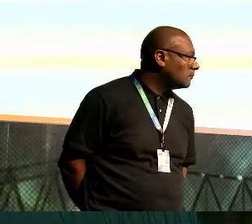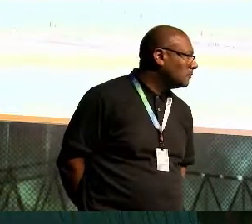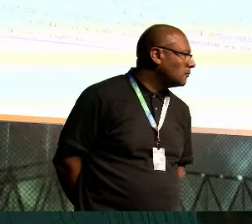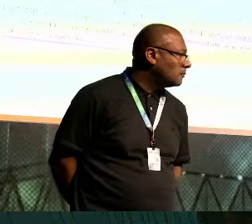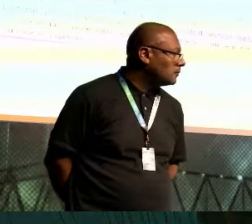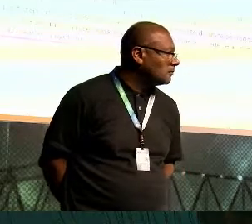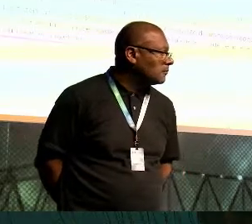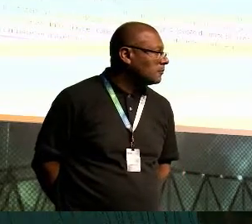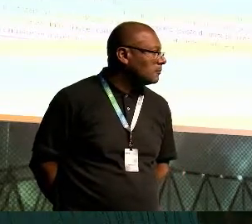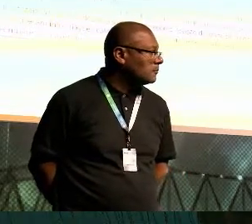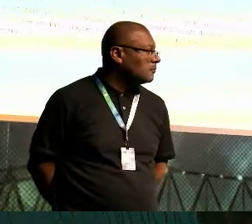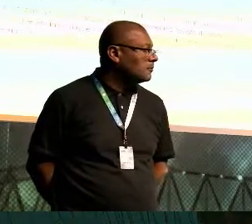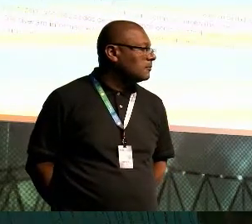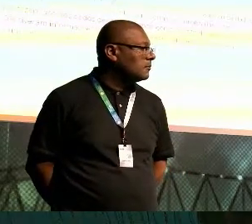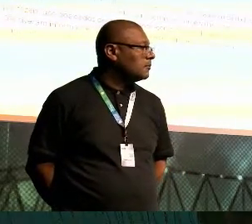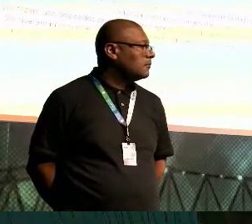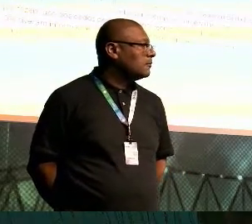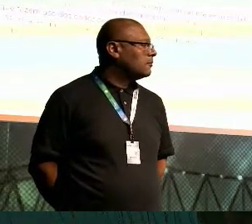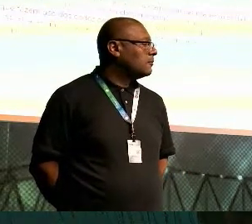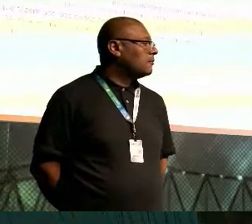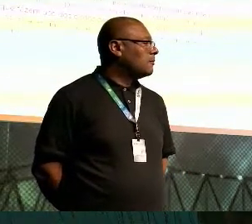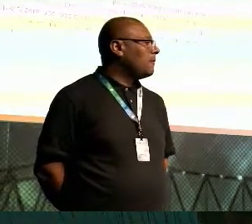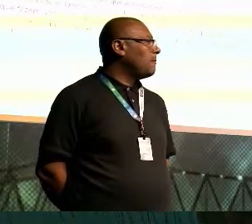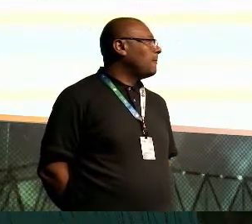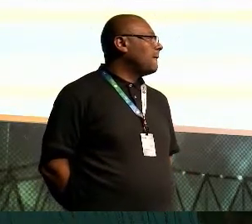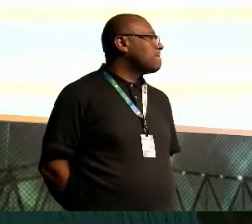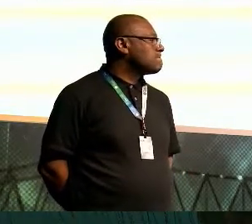Vamos dar um play de novo.